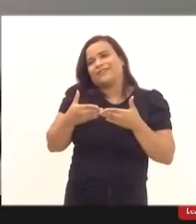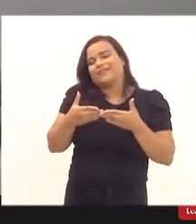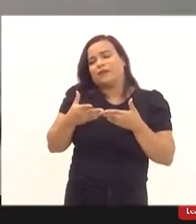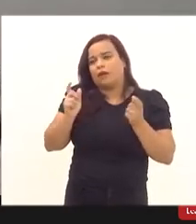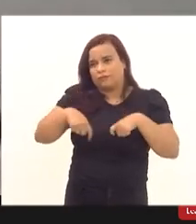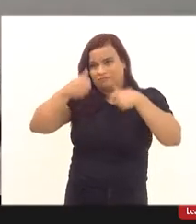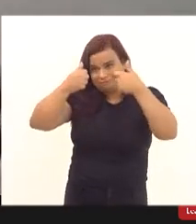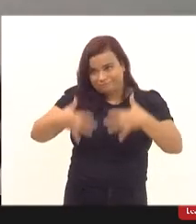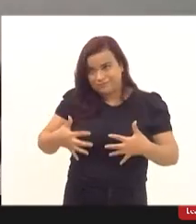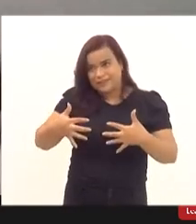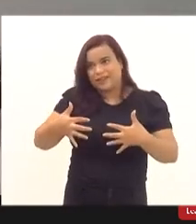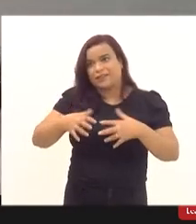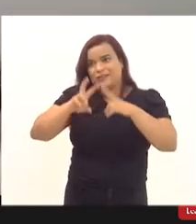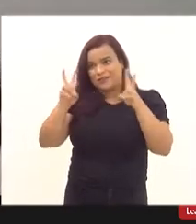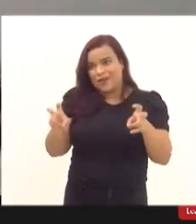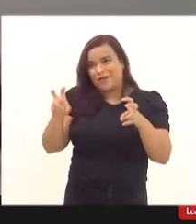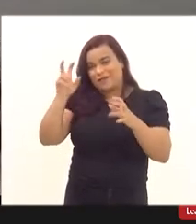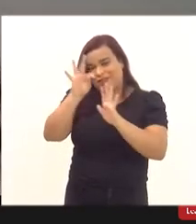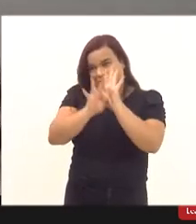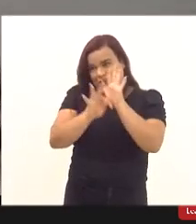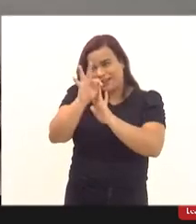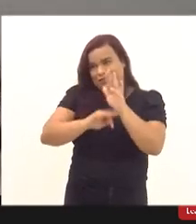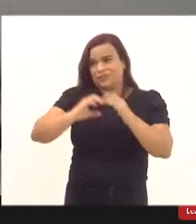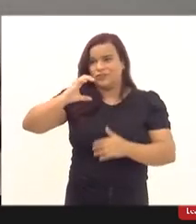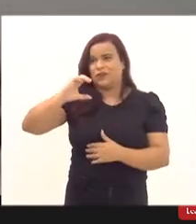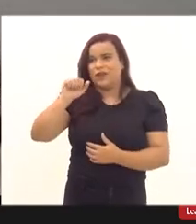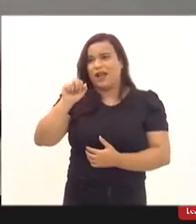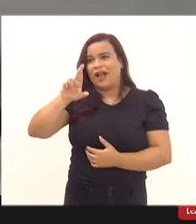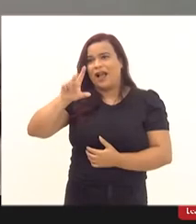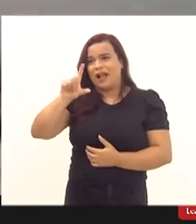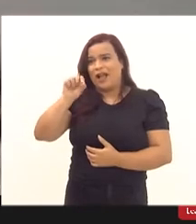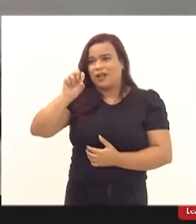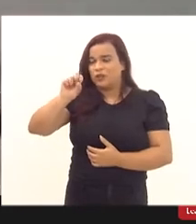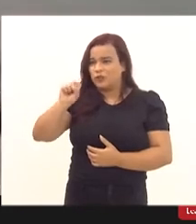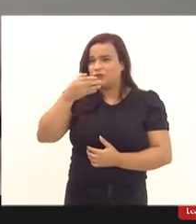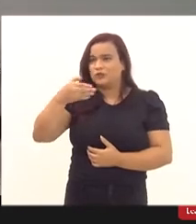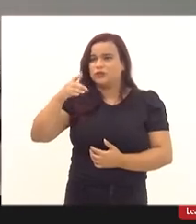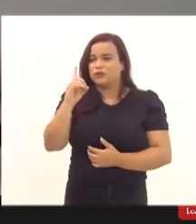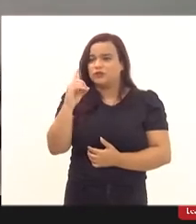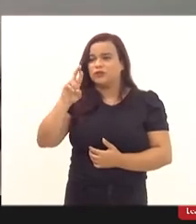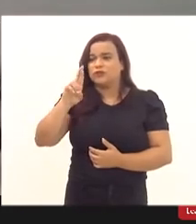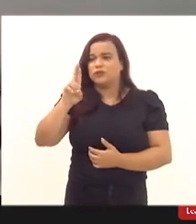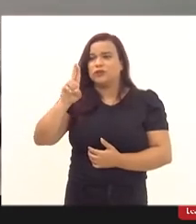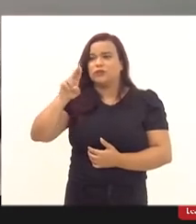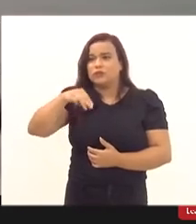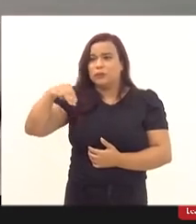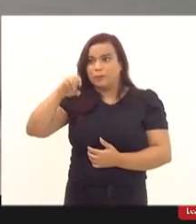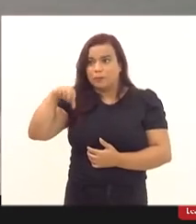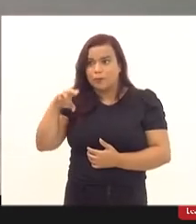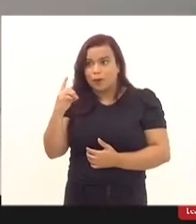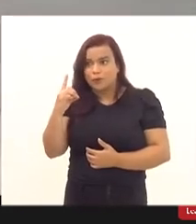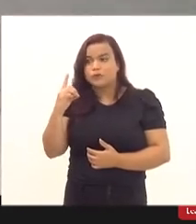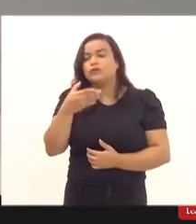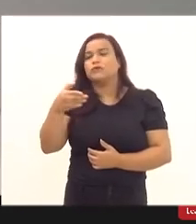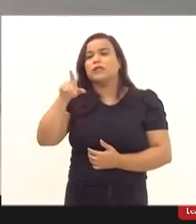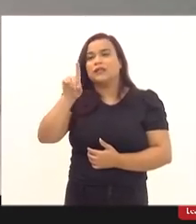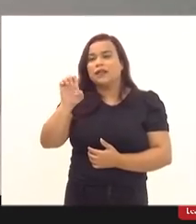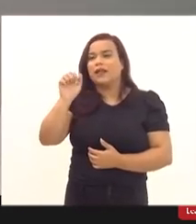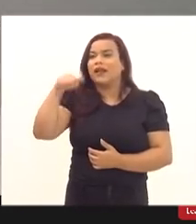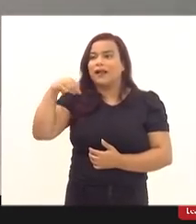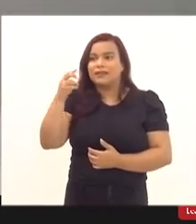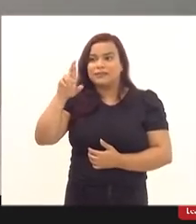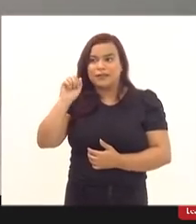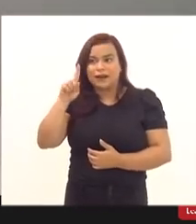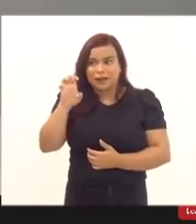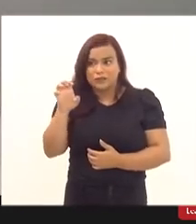Carlos Drummond de Andrade que escreveu uma crônica nos 25 anos da emissora E ele disse assim